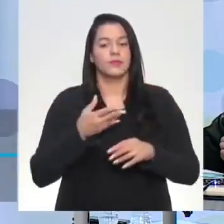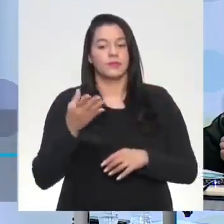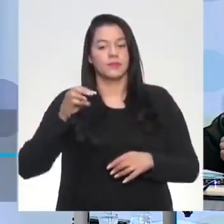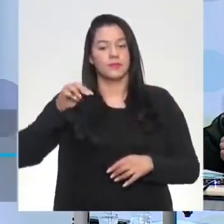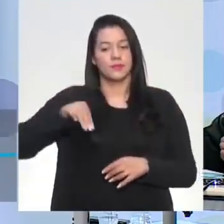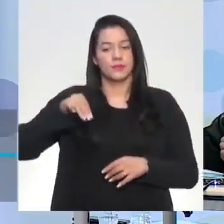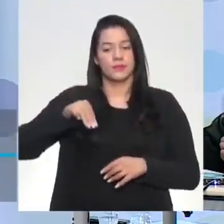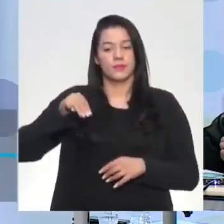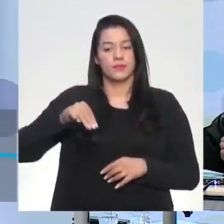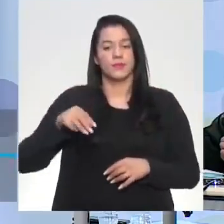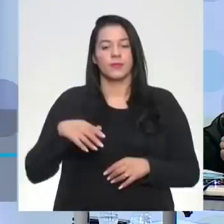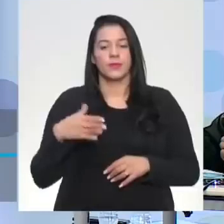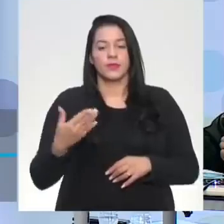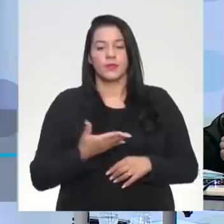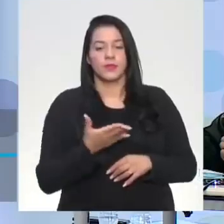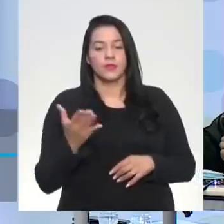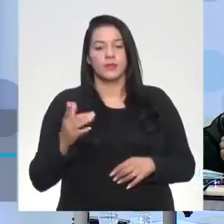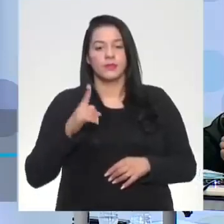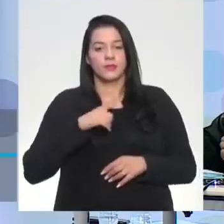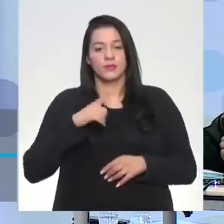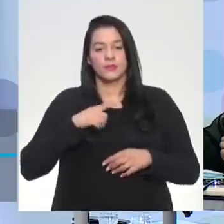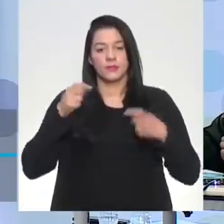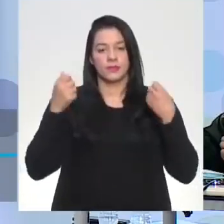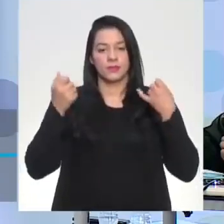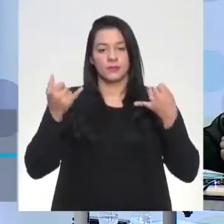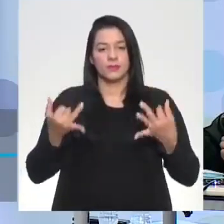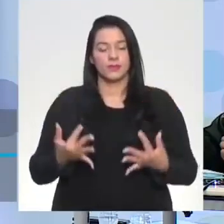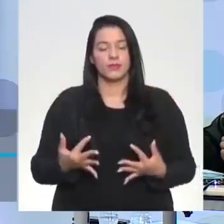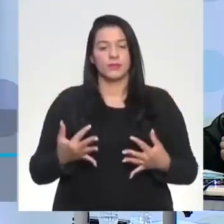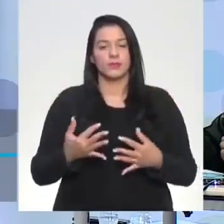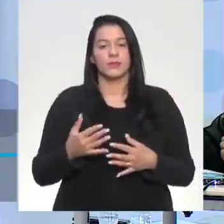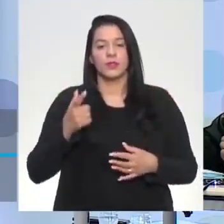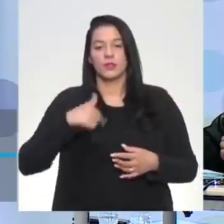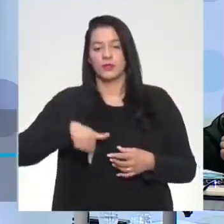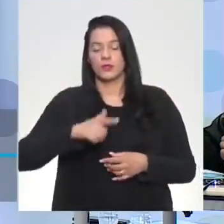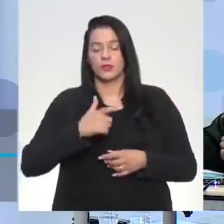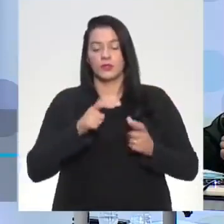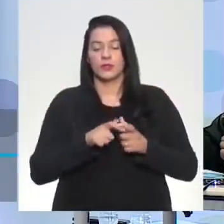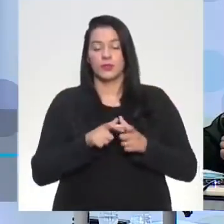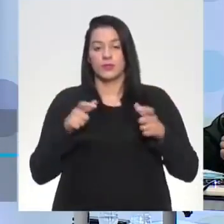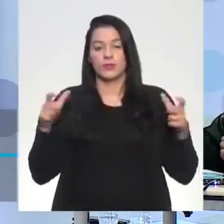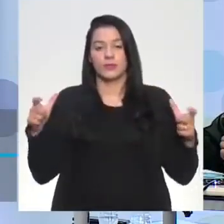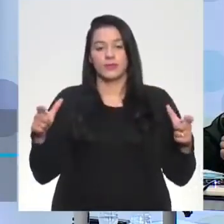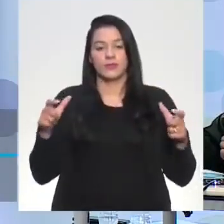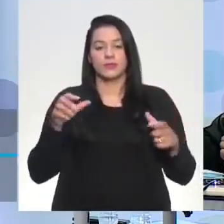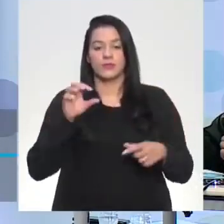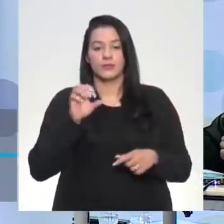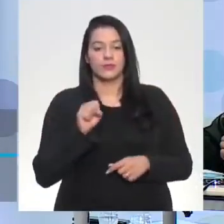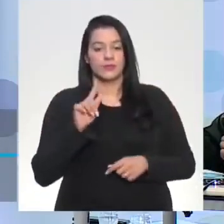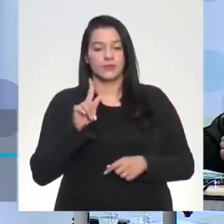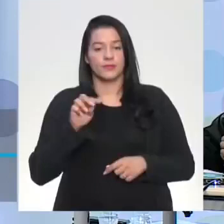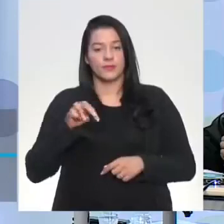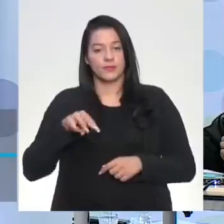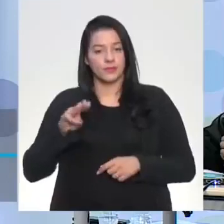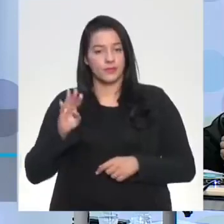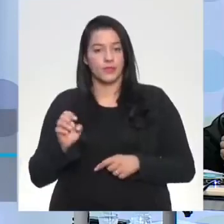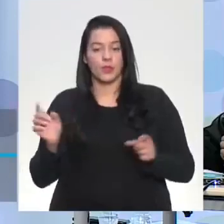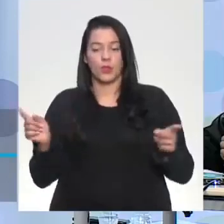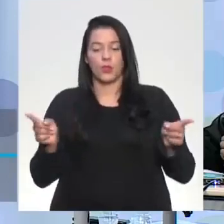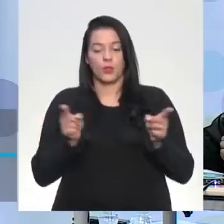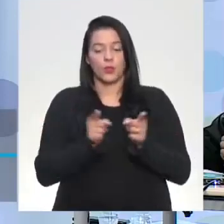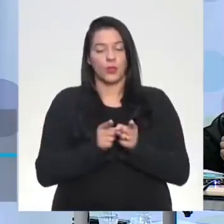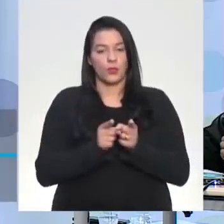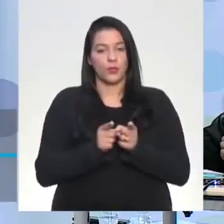minutinhos finais da aula para explicar uma coisa para vocês. Quando nós ampliamos um segmento de reta ou reduzimos